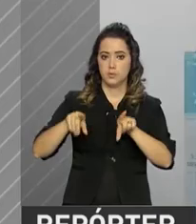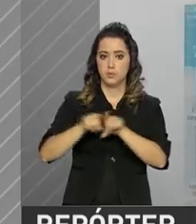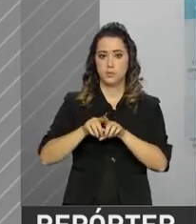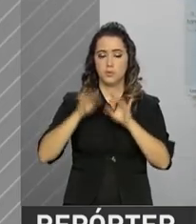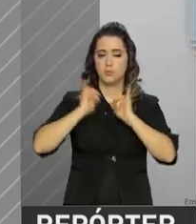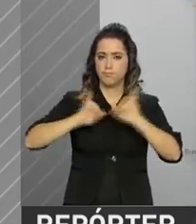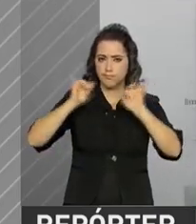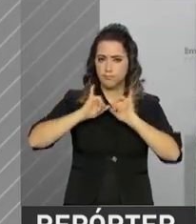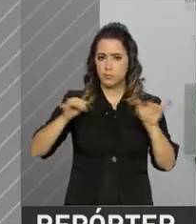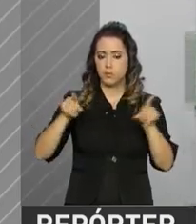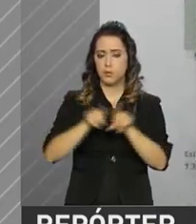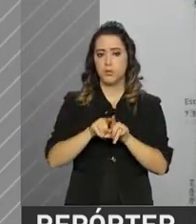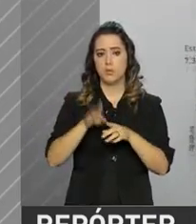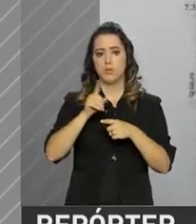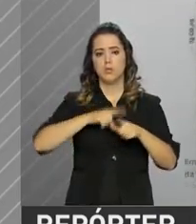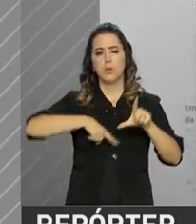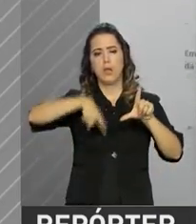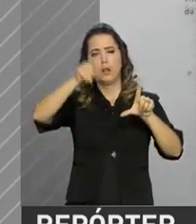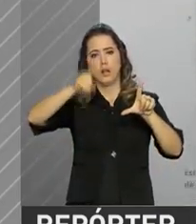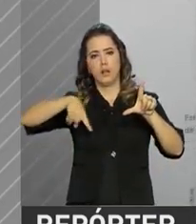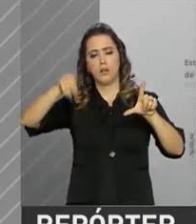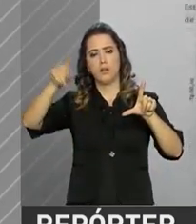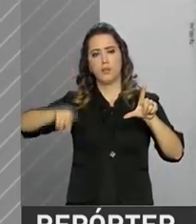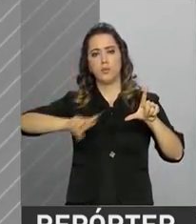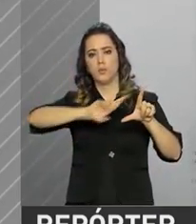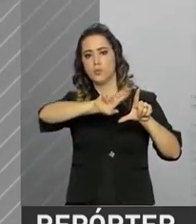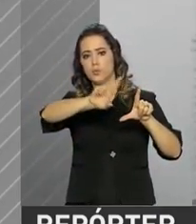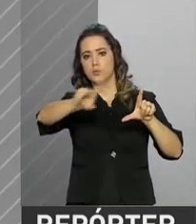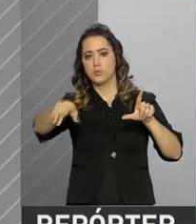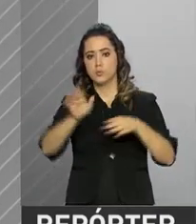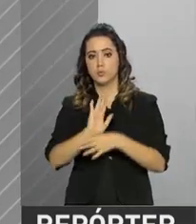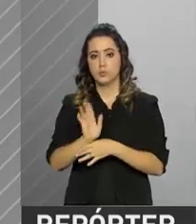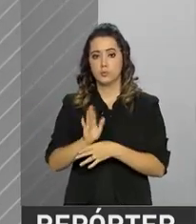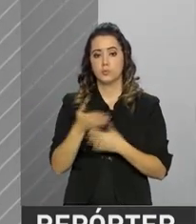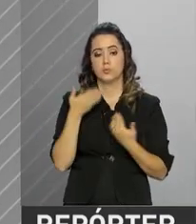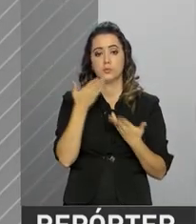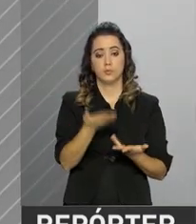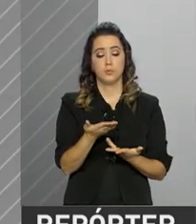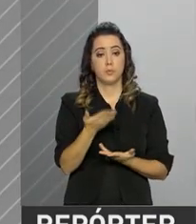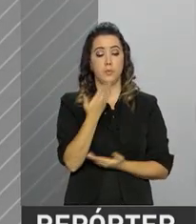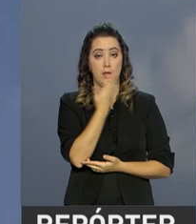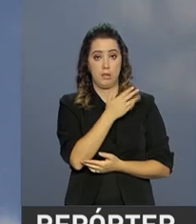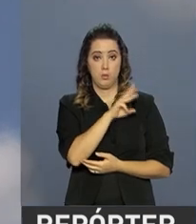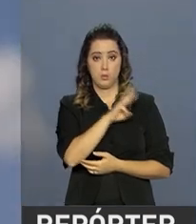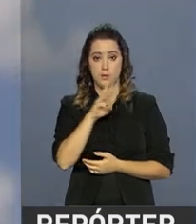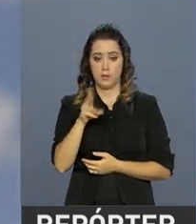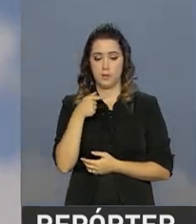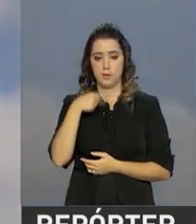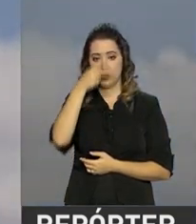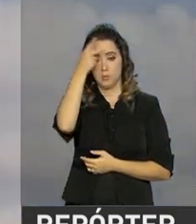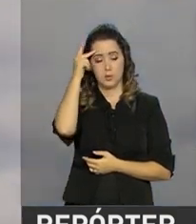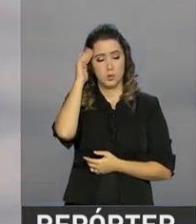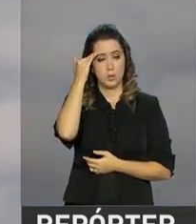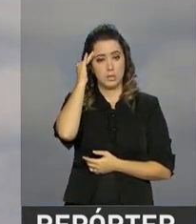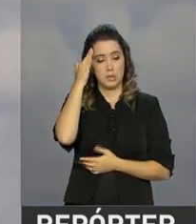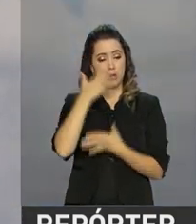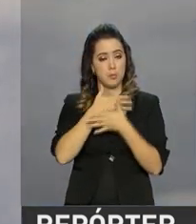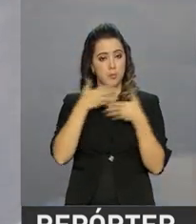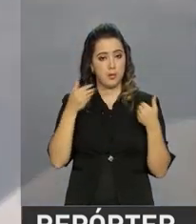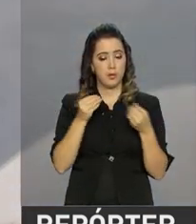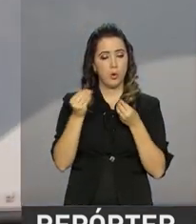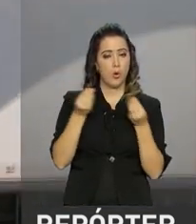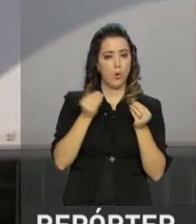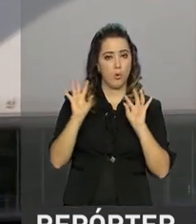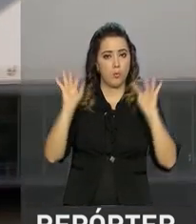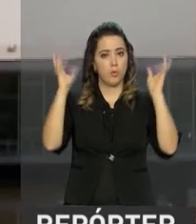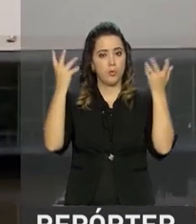publicações gráficos e várias mídias entre outros por meio do educa clima o cidadão poderá entender melhor o que é